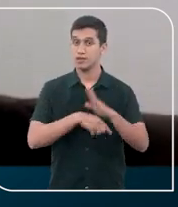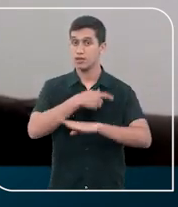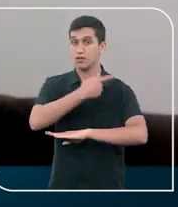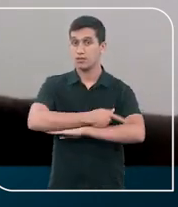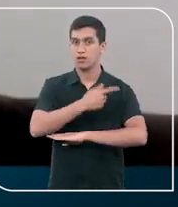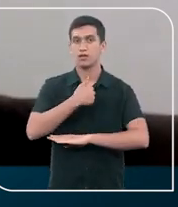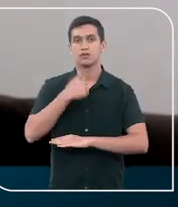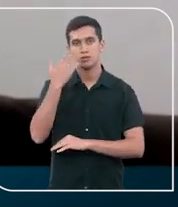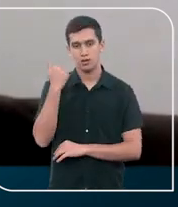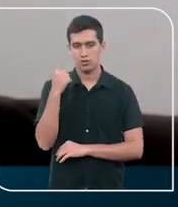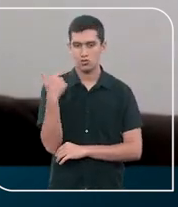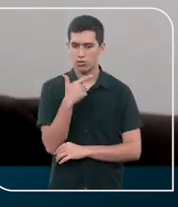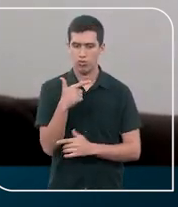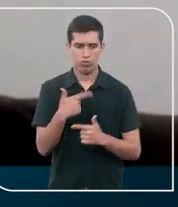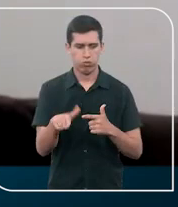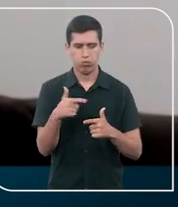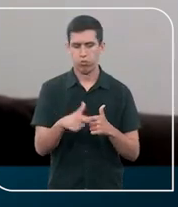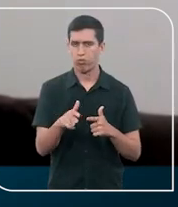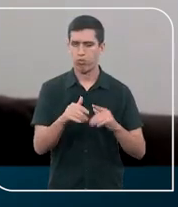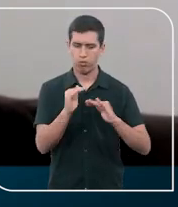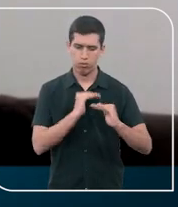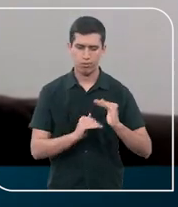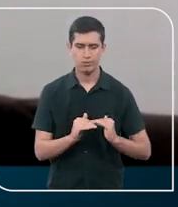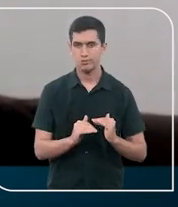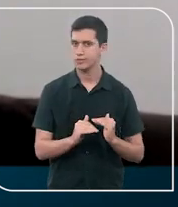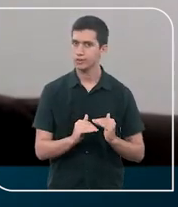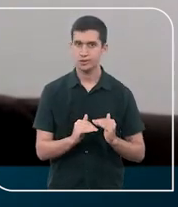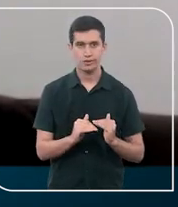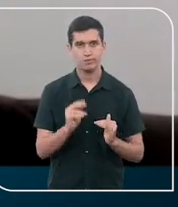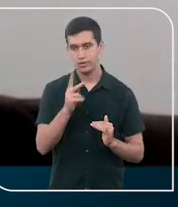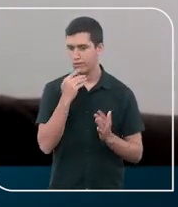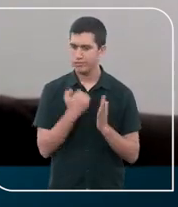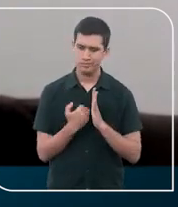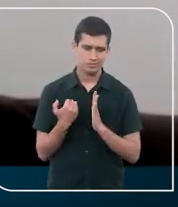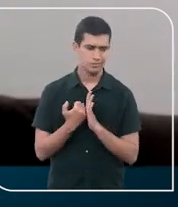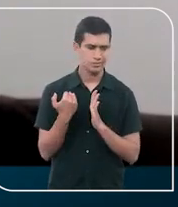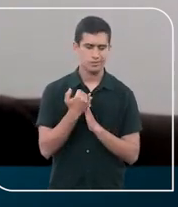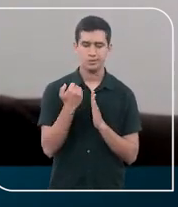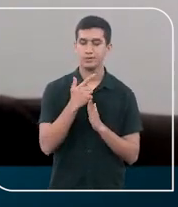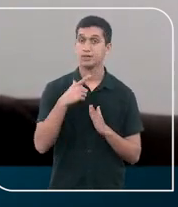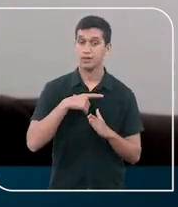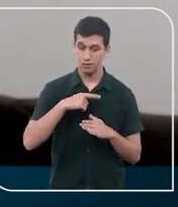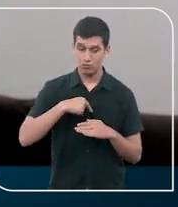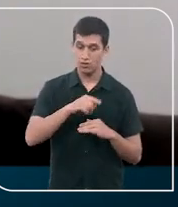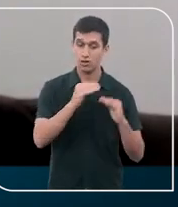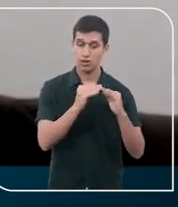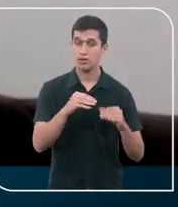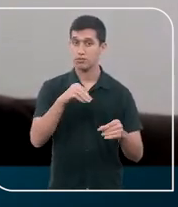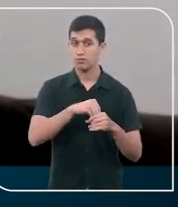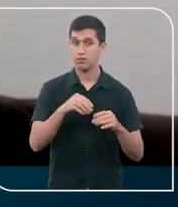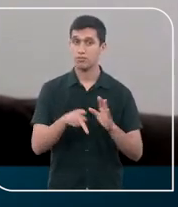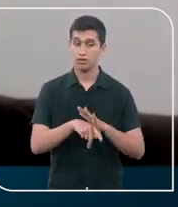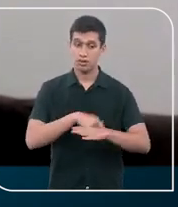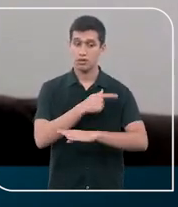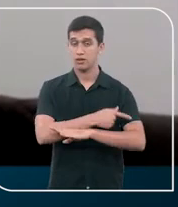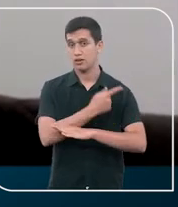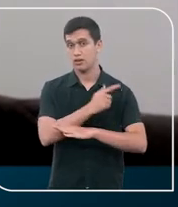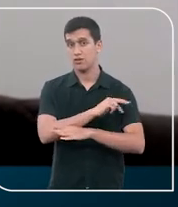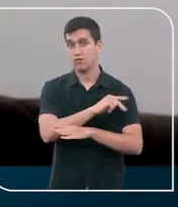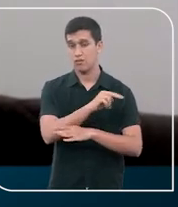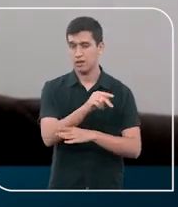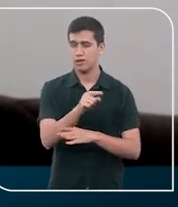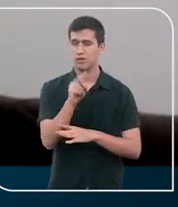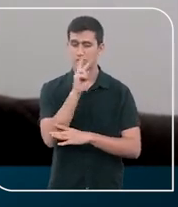existe um retrocesso, as pessoas cada vez mais moram em condomínios, são entidades, né, que são complexas de todos os